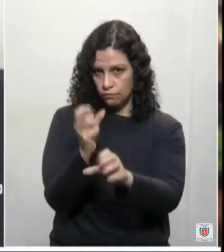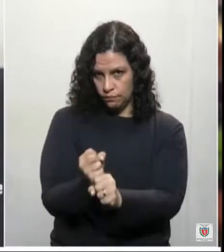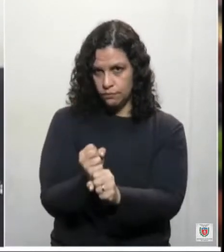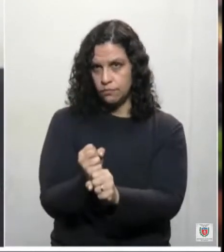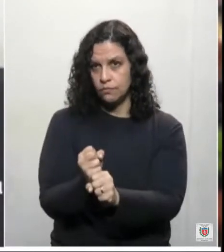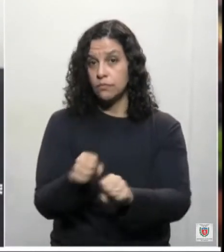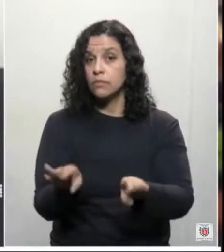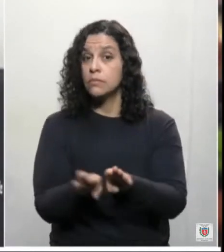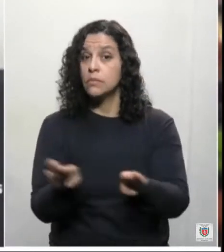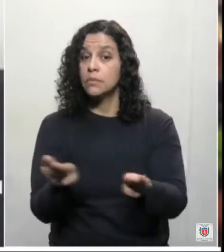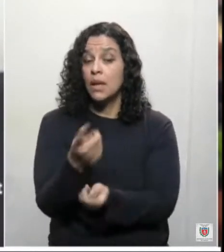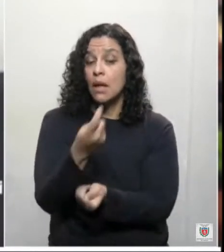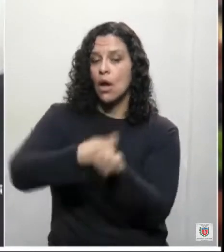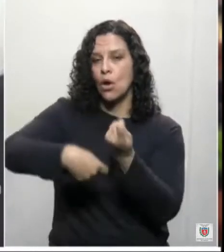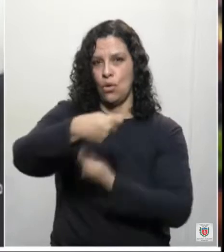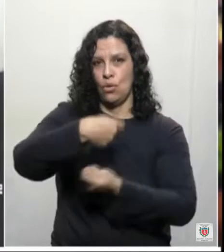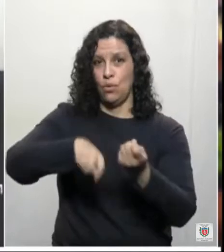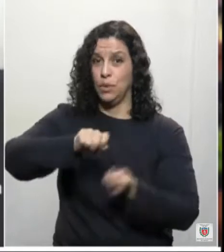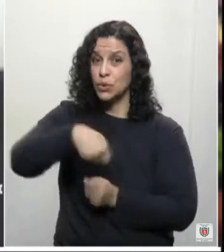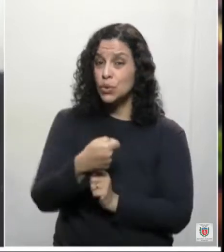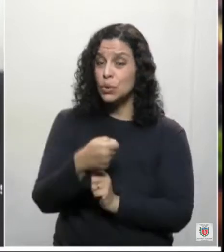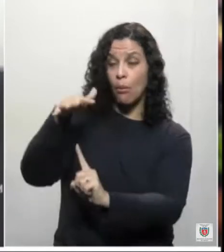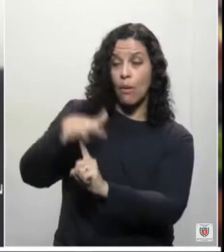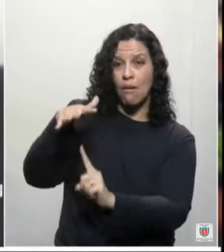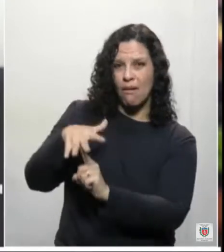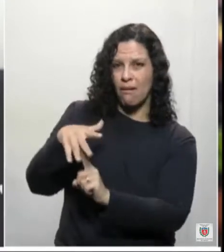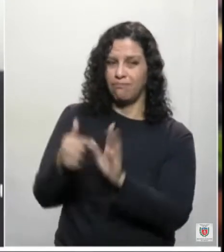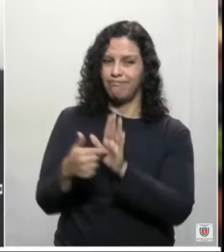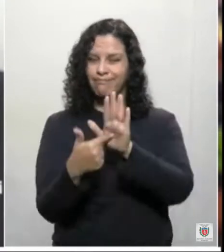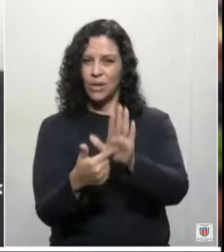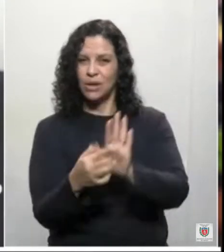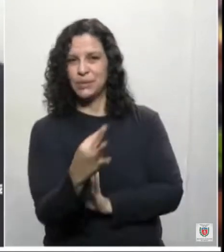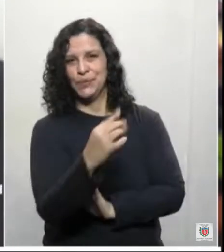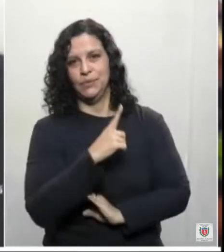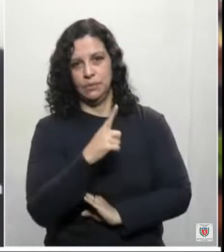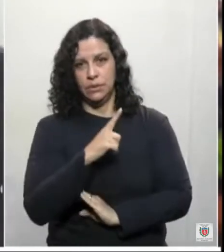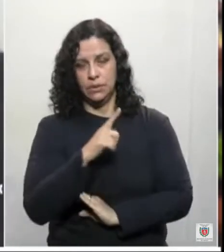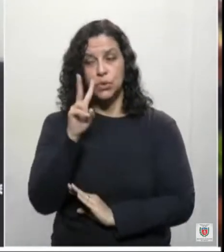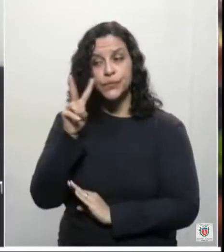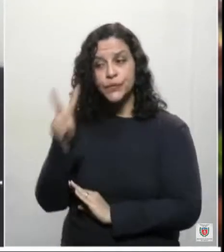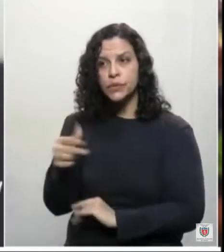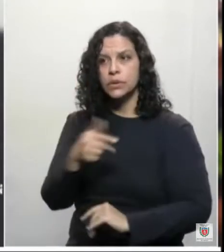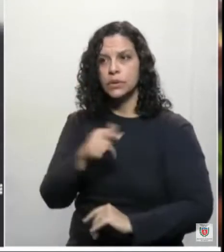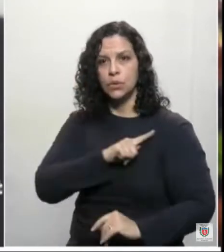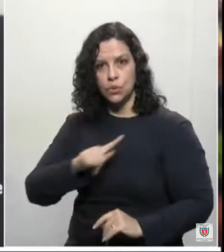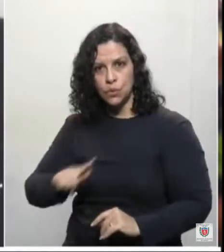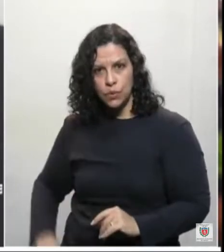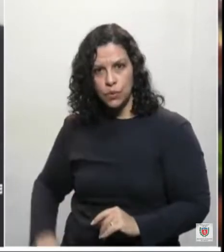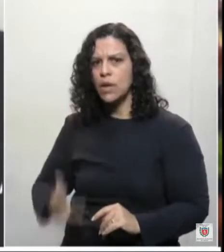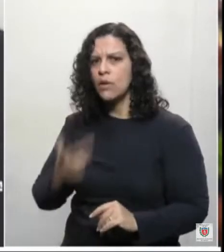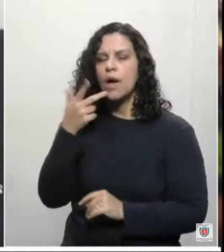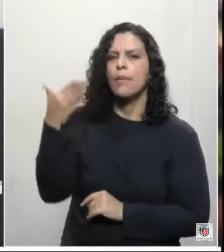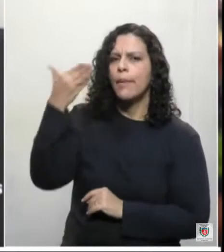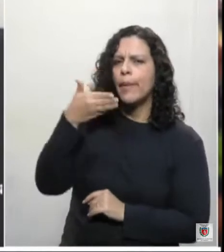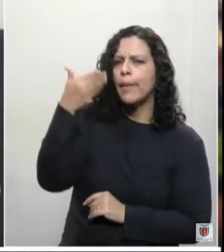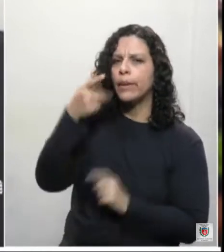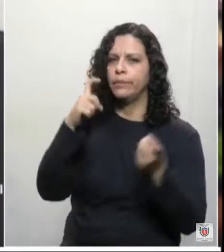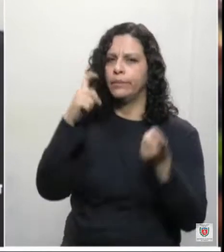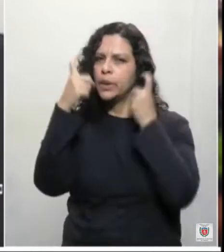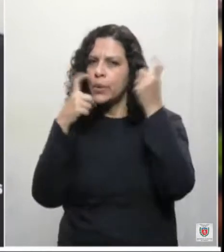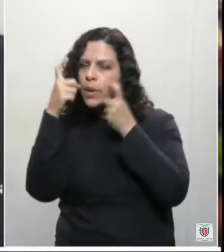as previsões econômicas que o Paraná faz. A gente vê o governador estabelecer uns discursos de preocupação